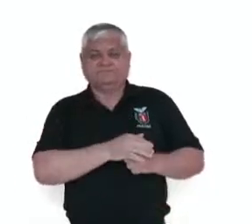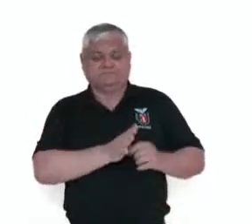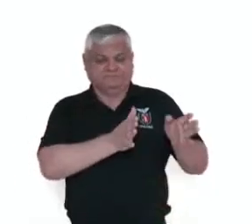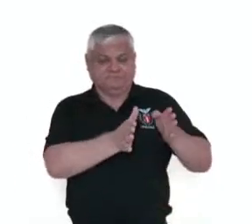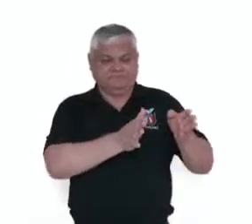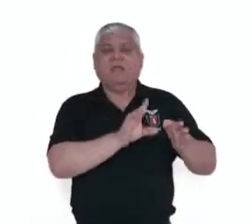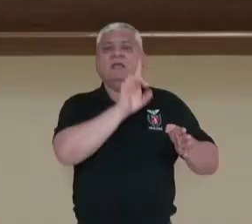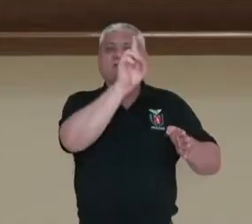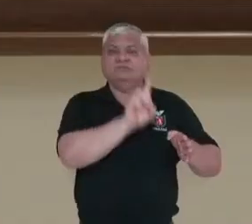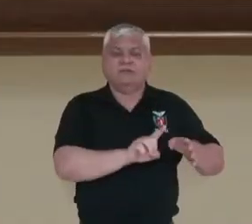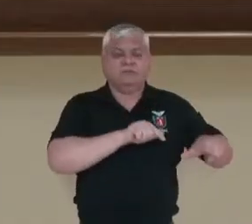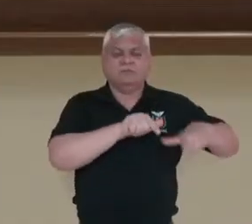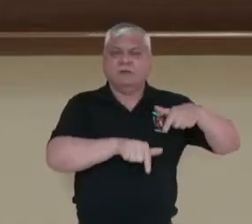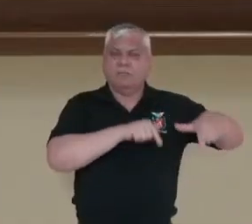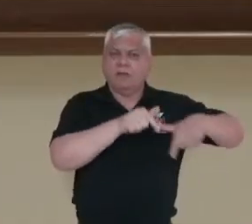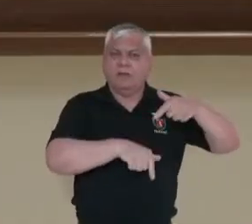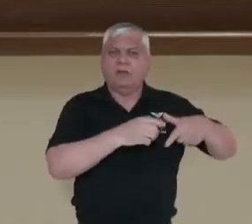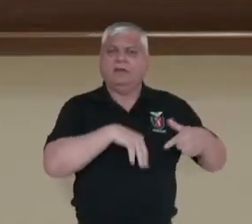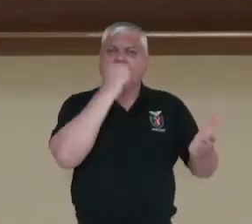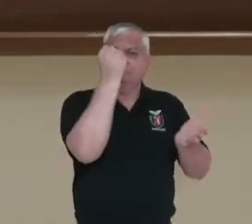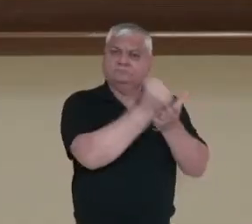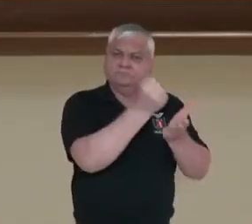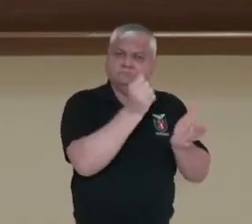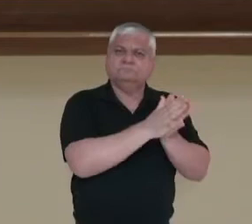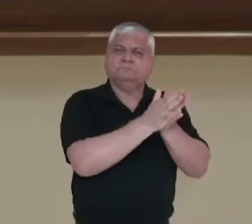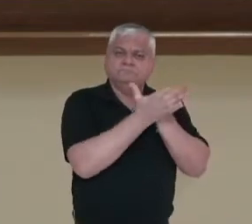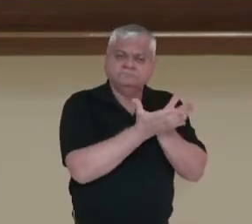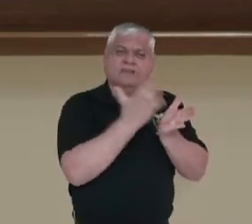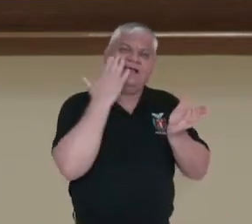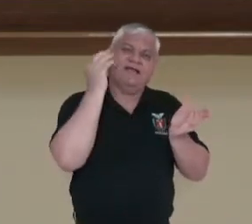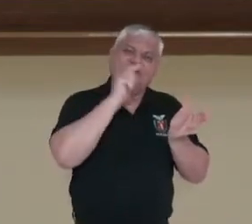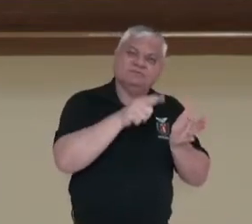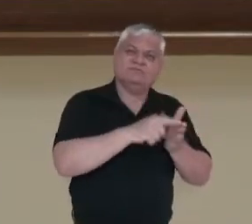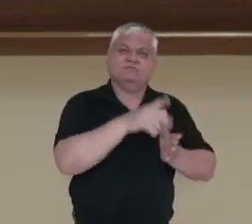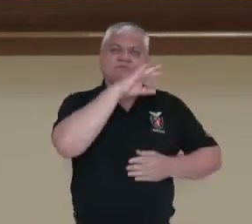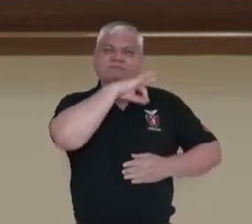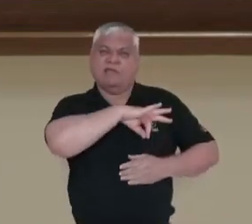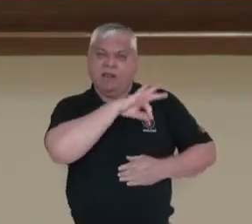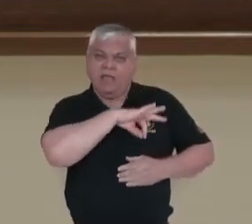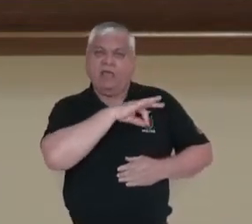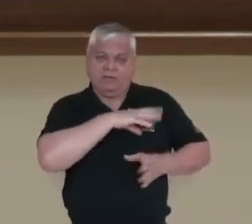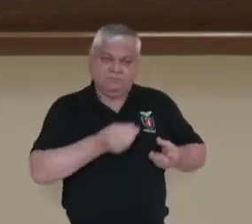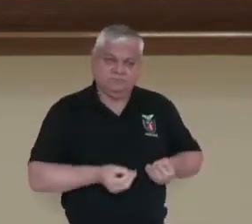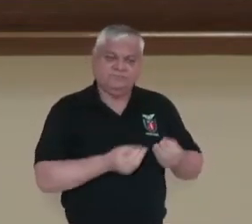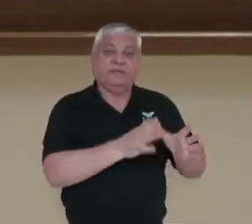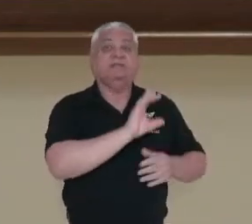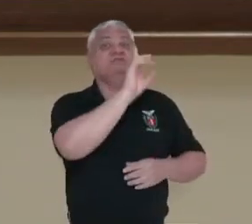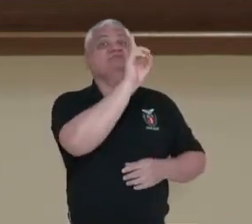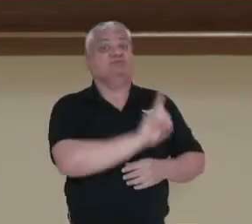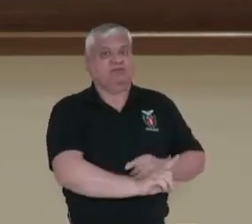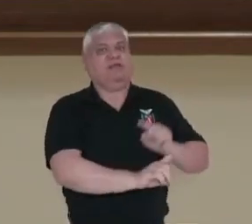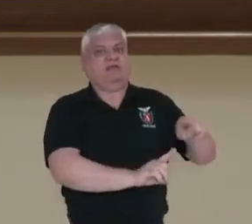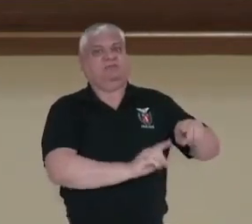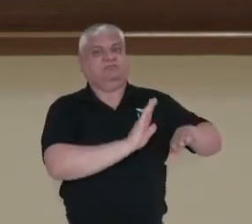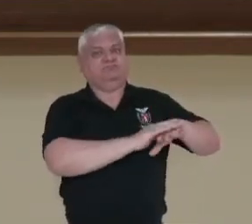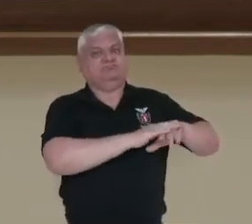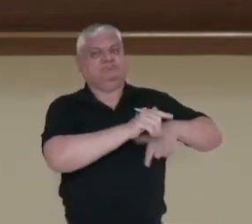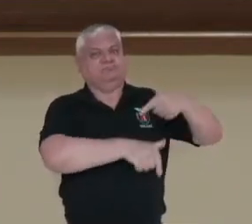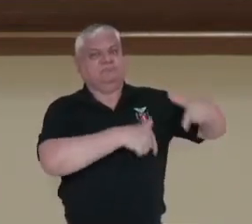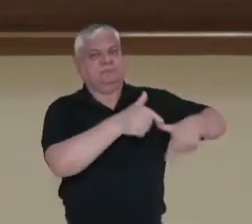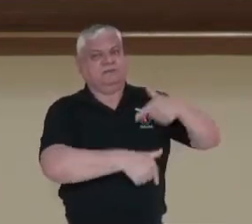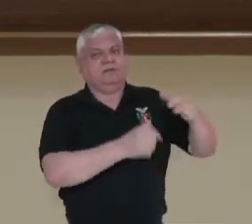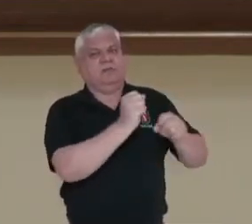os direitos trabalhistas, a carteira de trabalho, o CLT, o salário mínimo, vem no período da era Vargas. A gente está falando de 80 e poucos